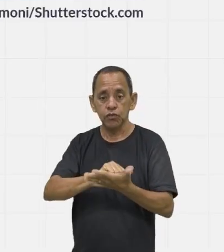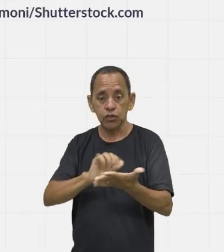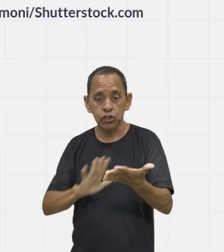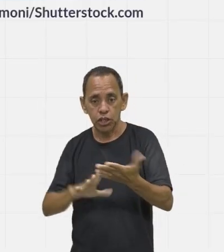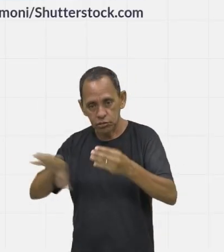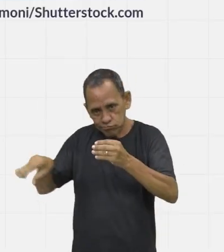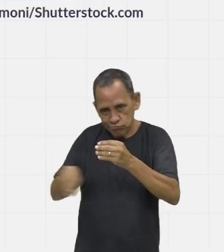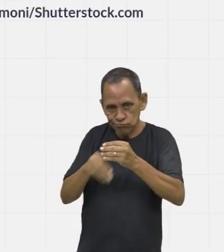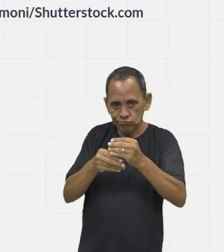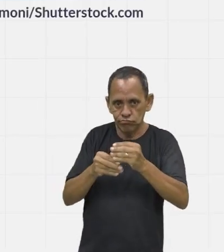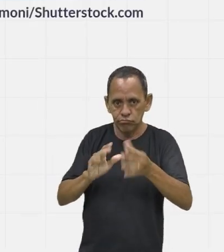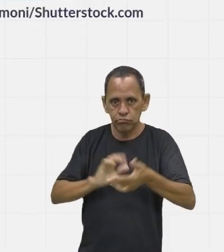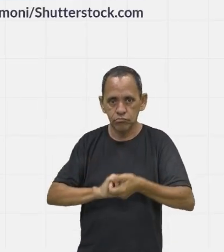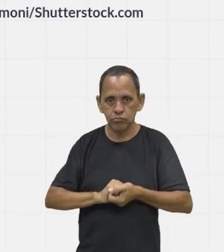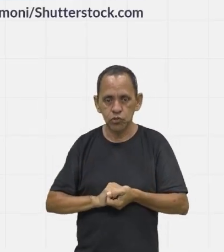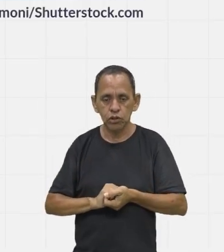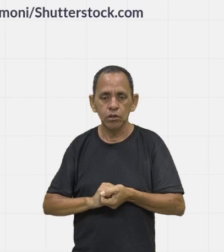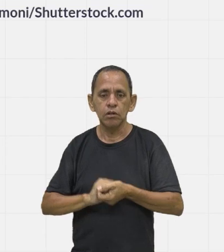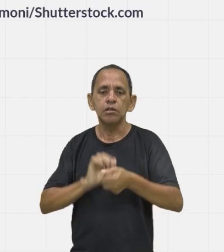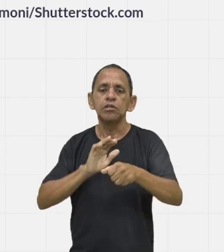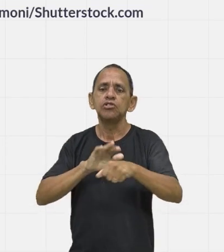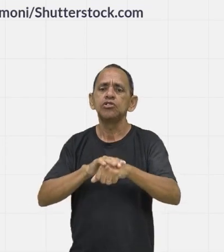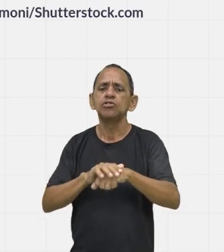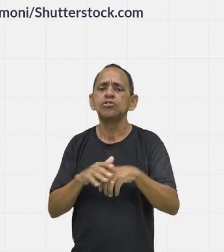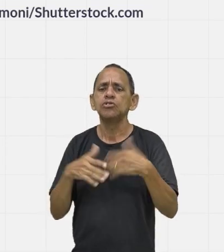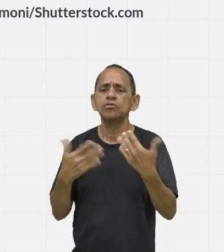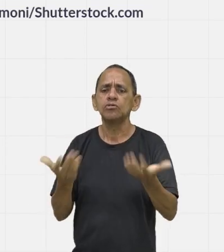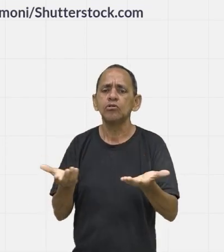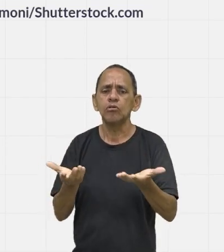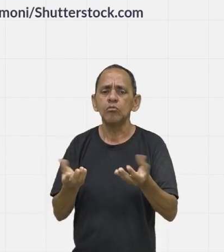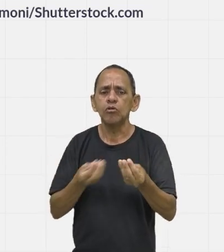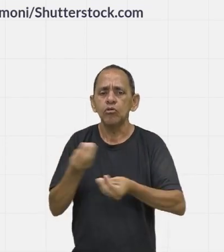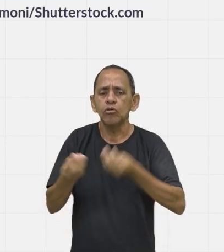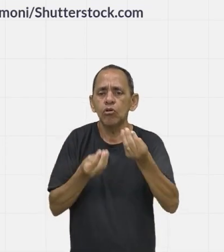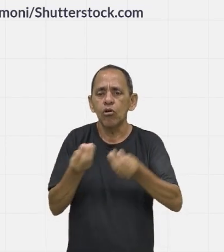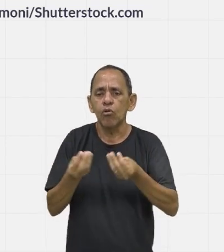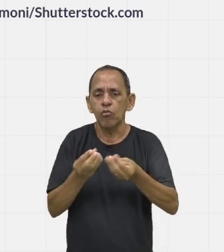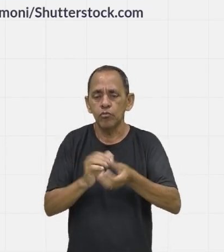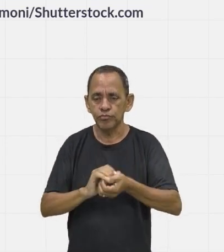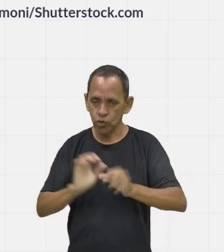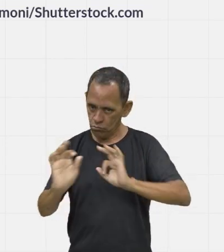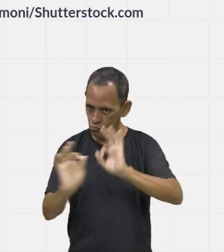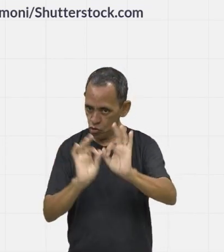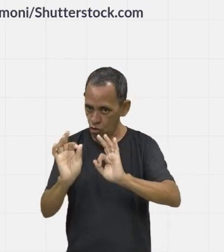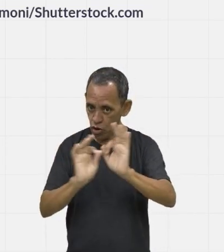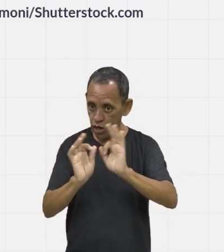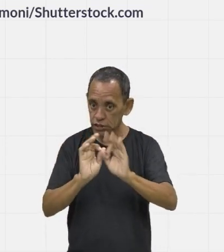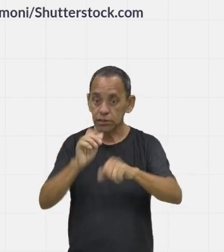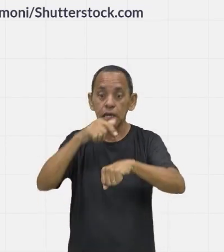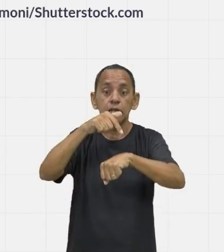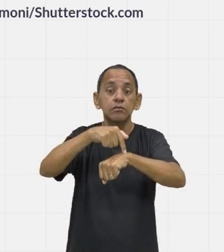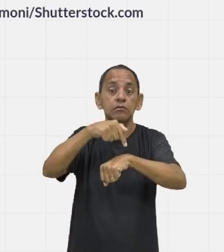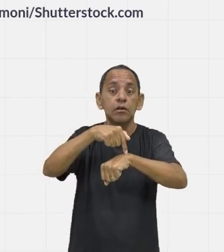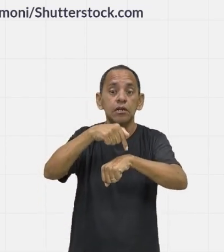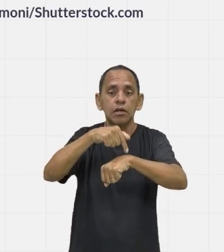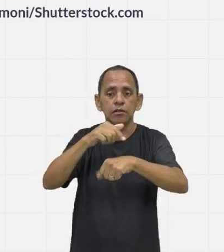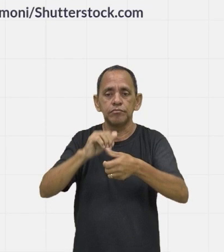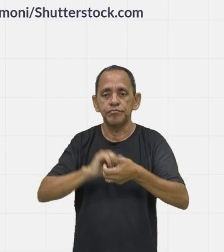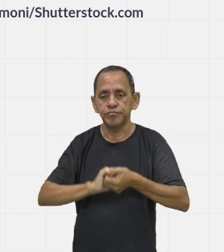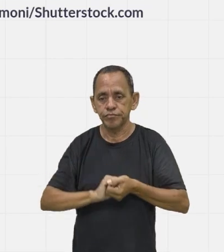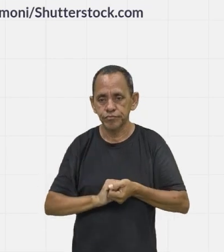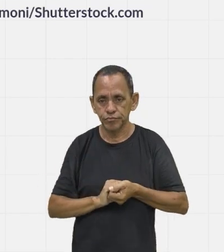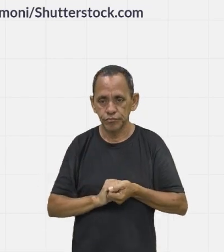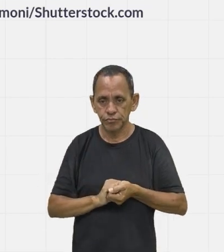noturno, professora Cristiane? No noturno nós temos mais, a organização é um pouco diferente, olha lá.